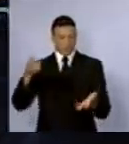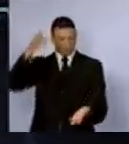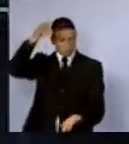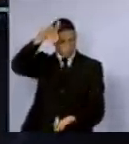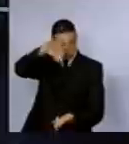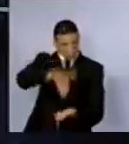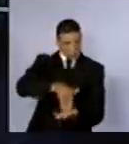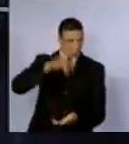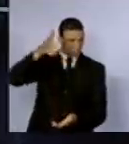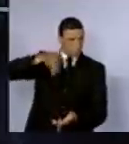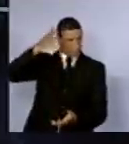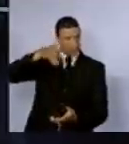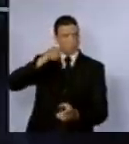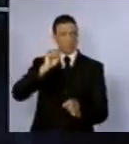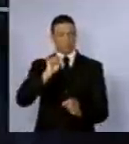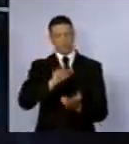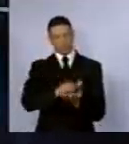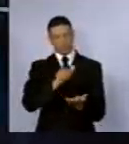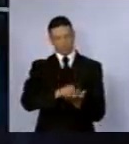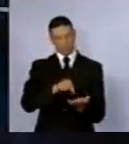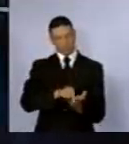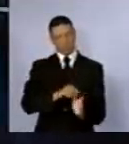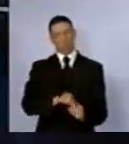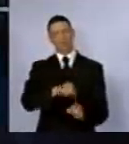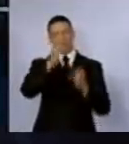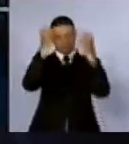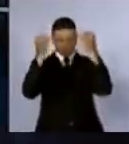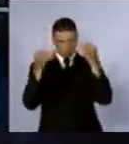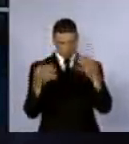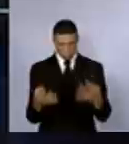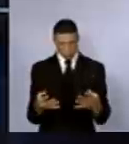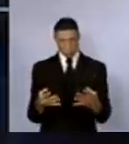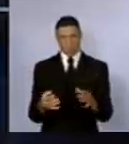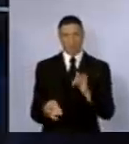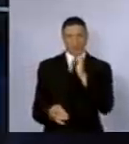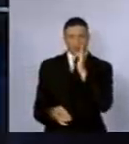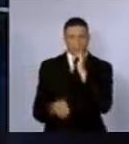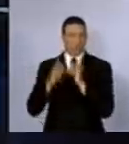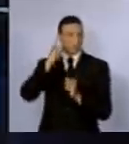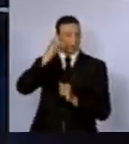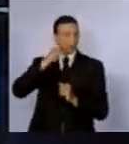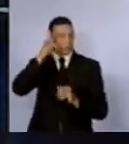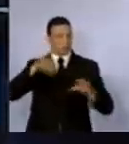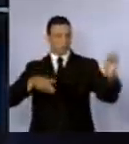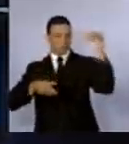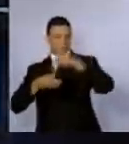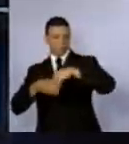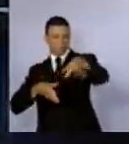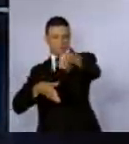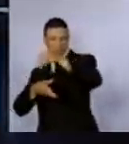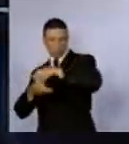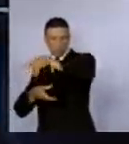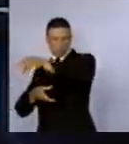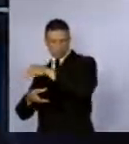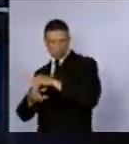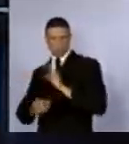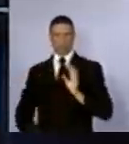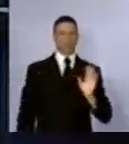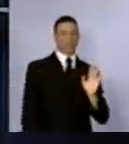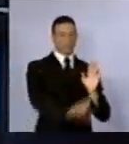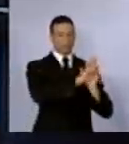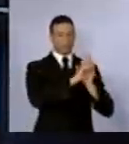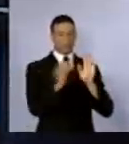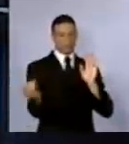aqui, sobre a agregação que existe entre essa política, ou aquilo que está definido na lei, e aquilo que é